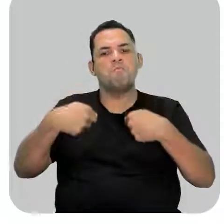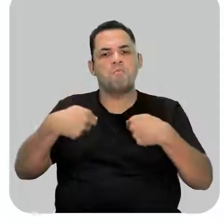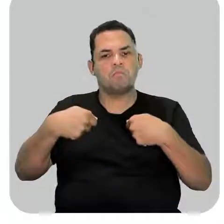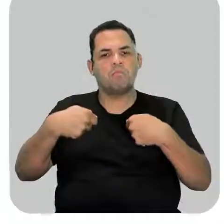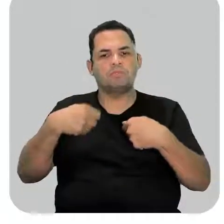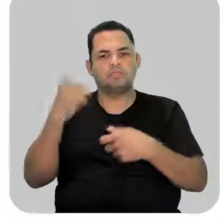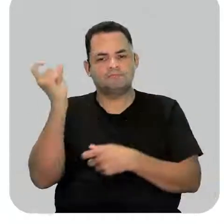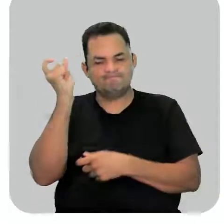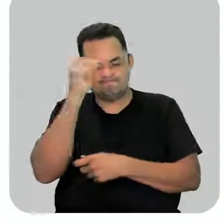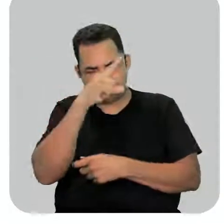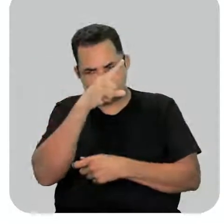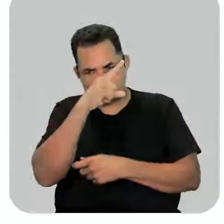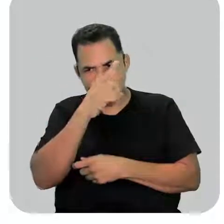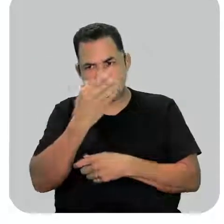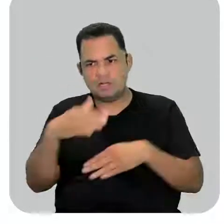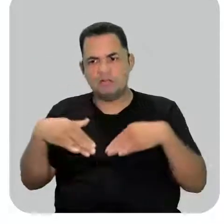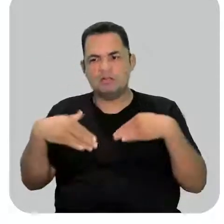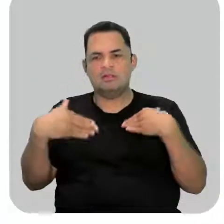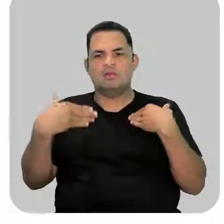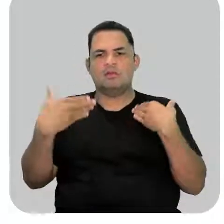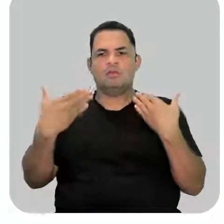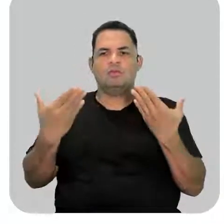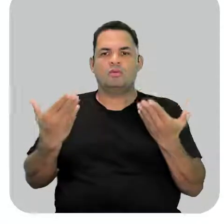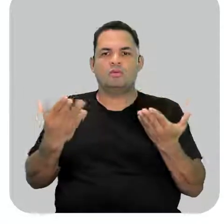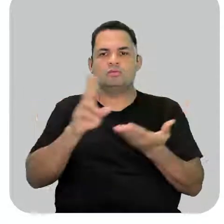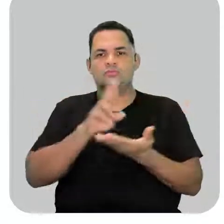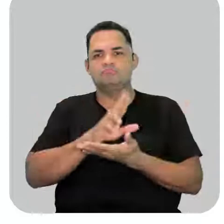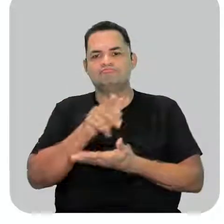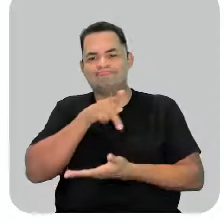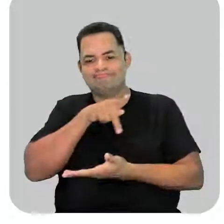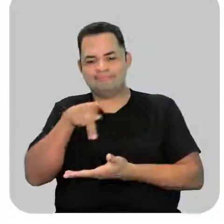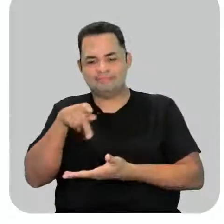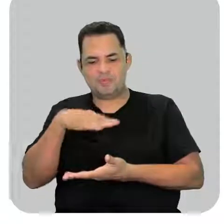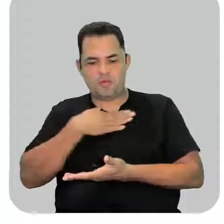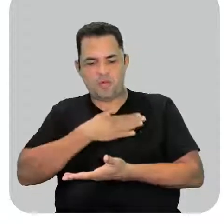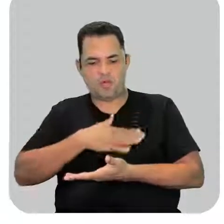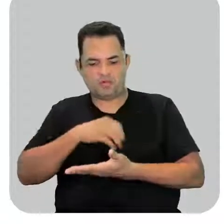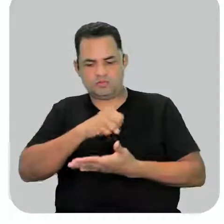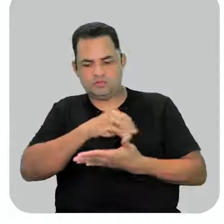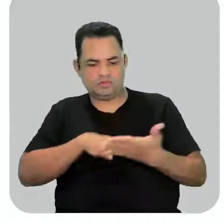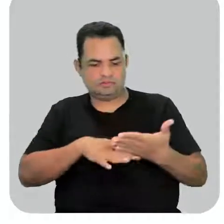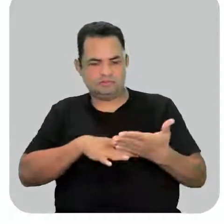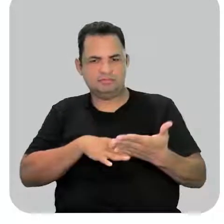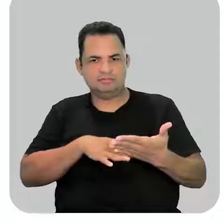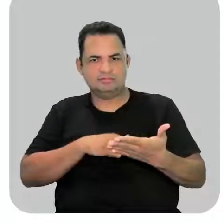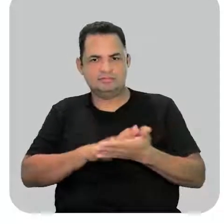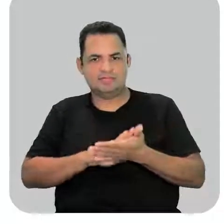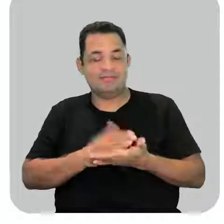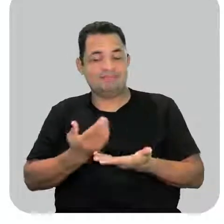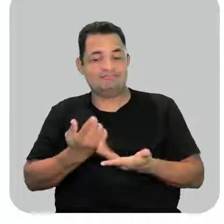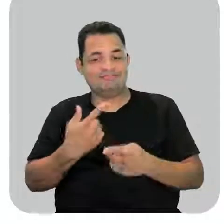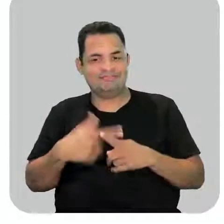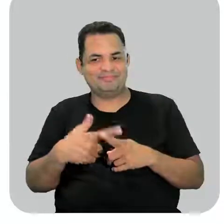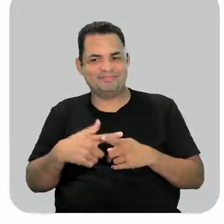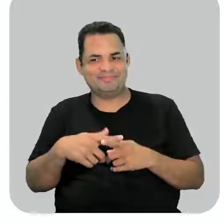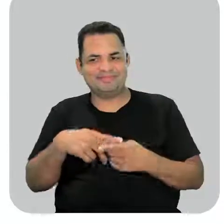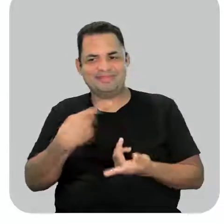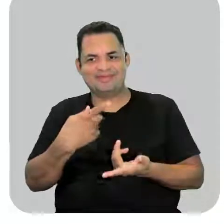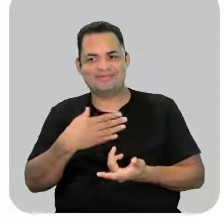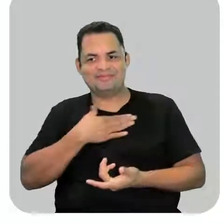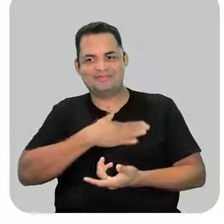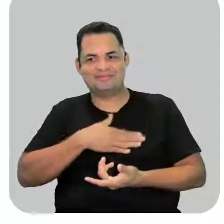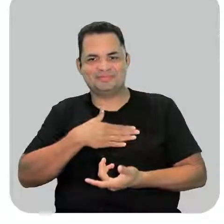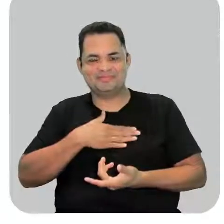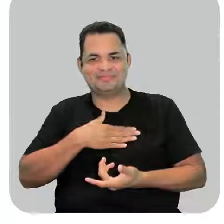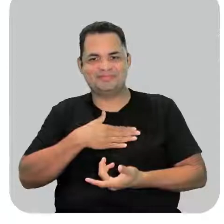mais difícil para vocês, né? Quando o professor gosta de uma questão, você já pensa logo. É difícil, o professor gostou, mas o que você